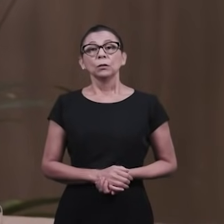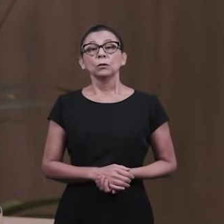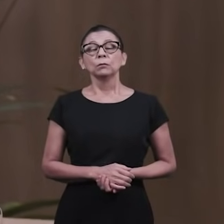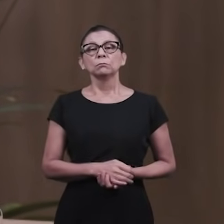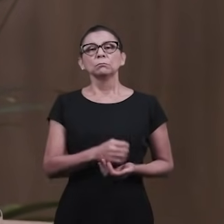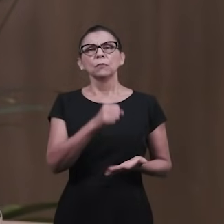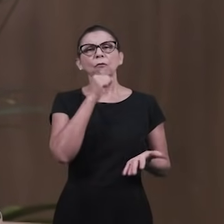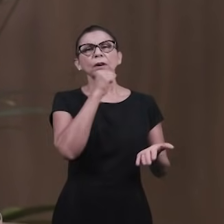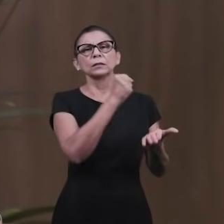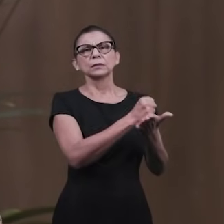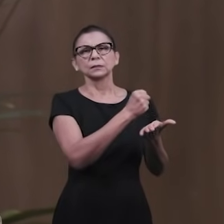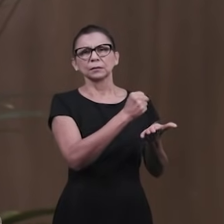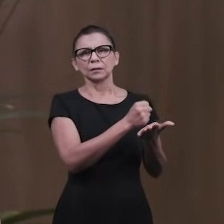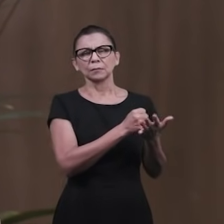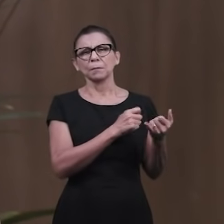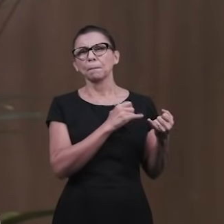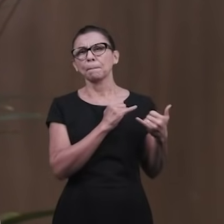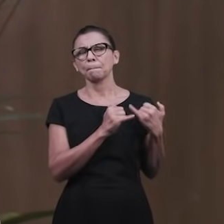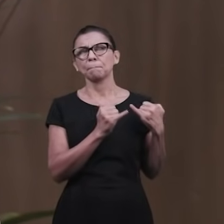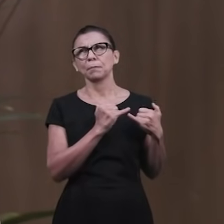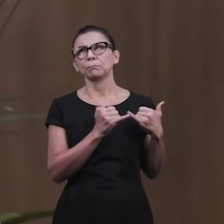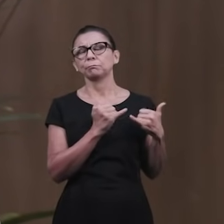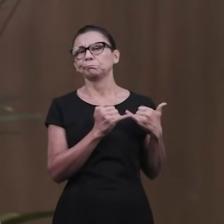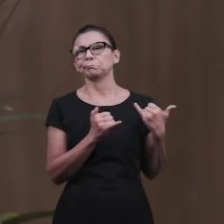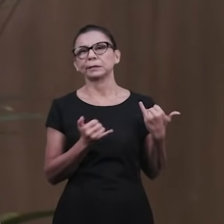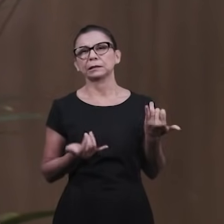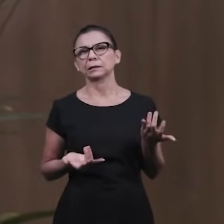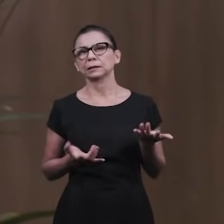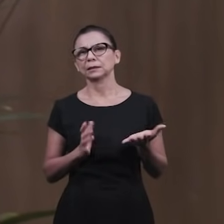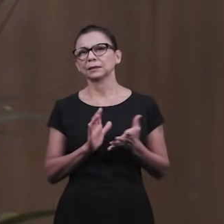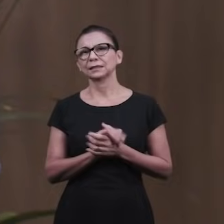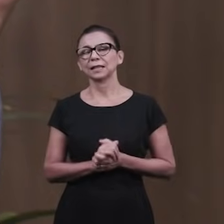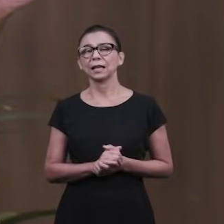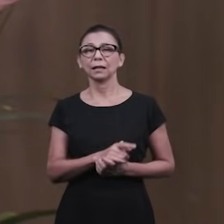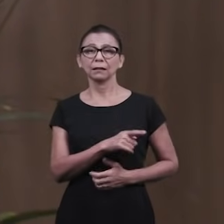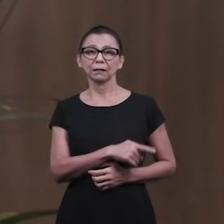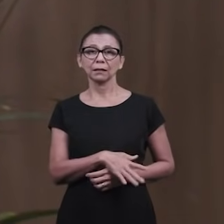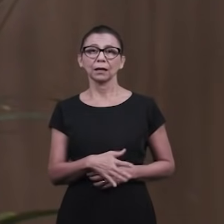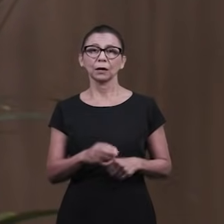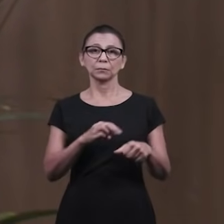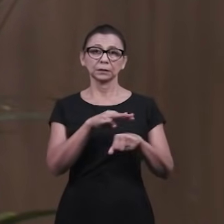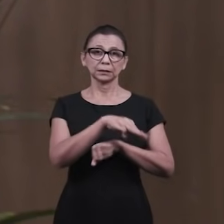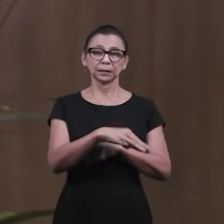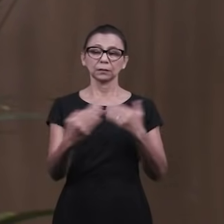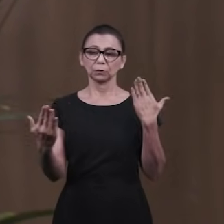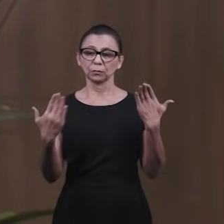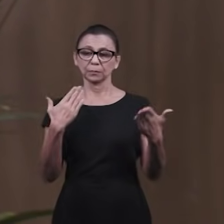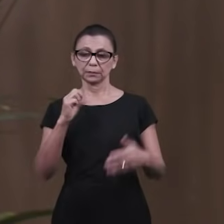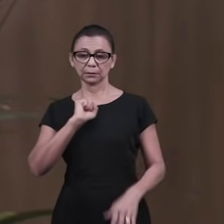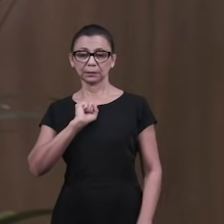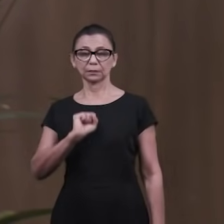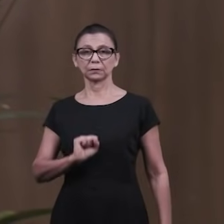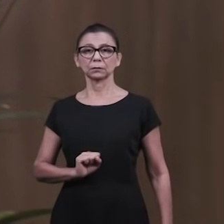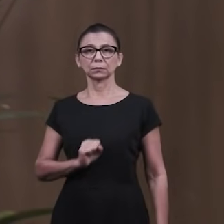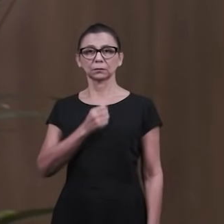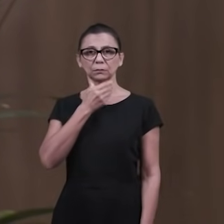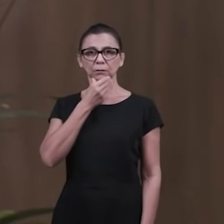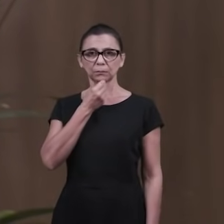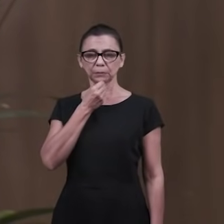Velho Testamento, o que parece, não é, parece, era a figura do sacerdote.